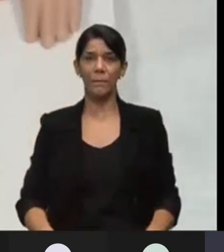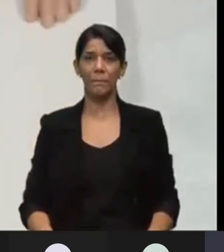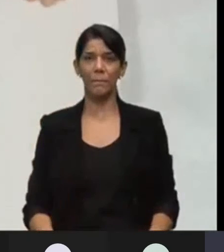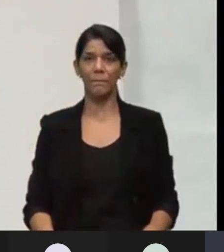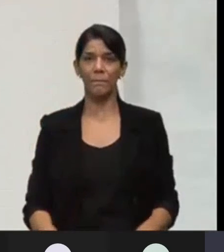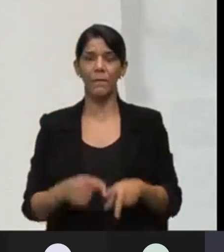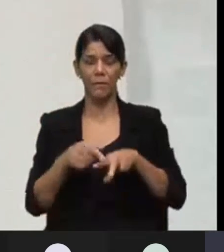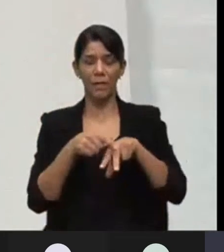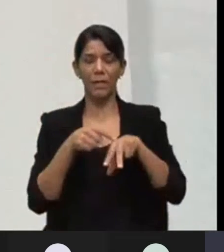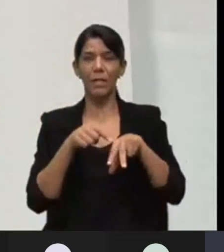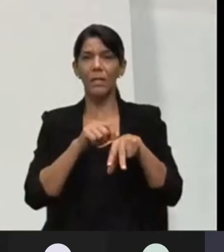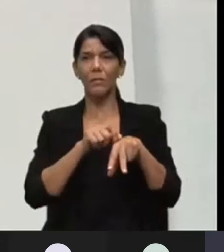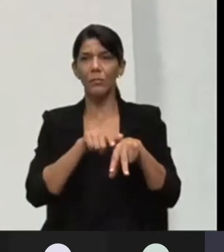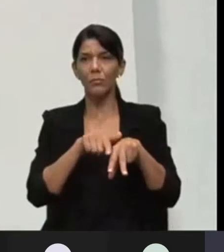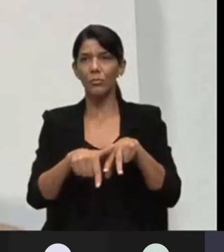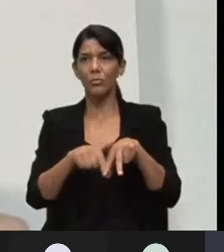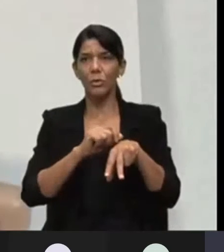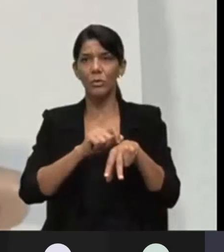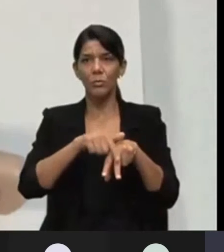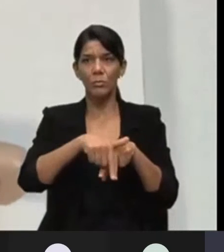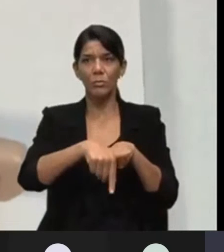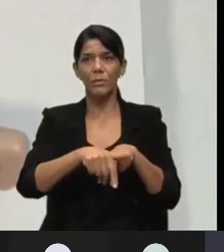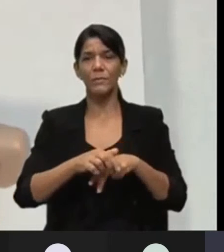temos a veia ilíaca comum,